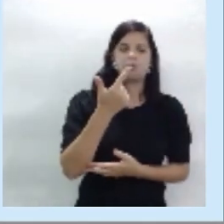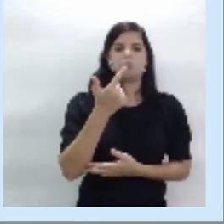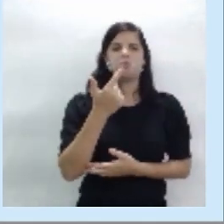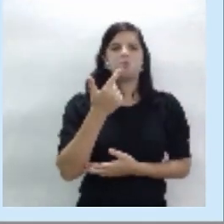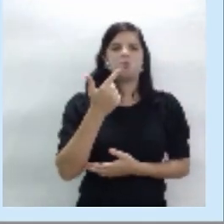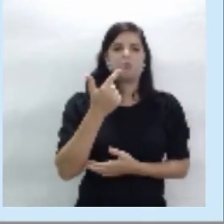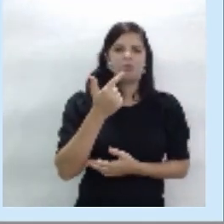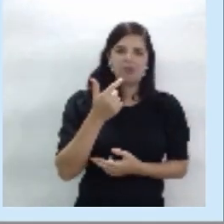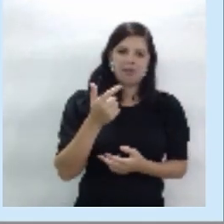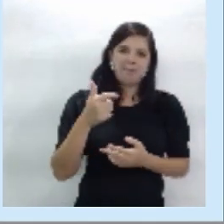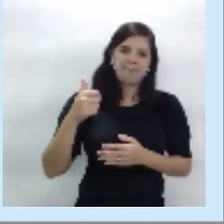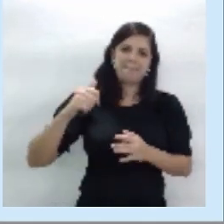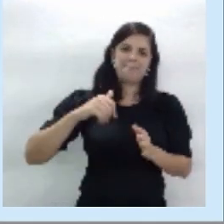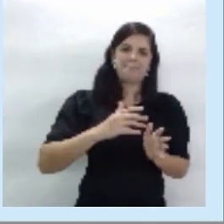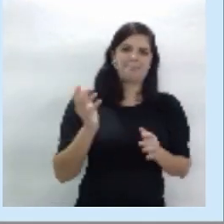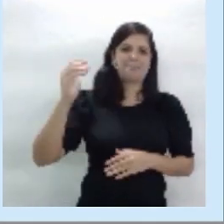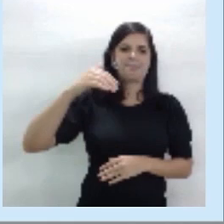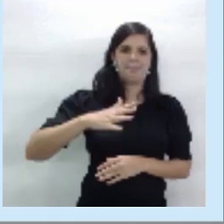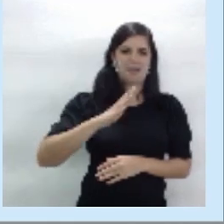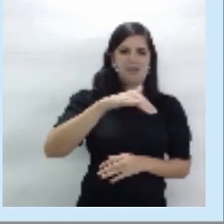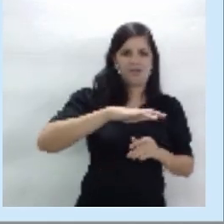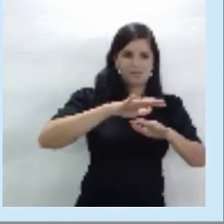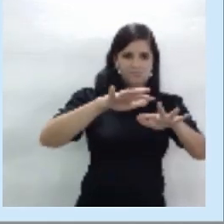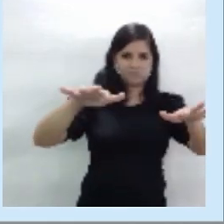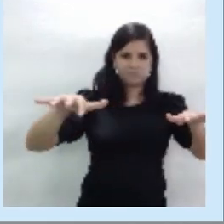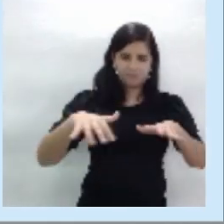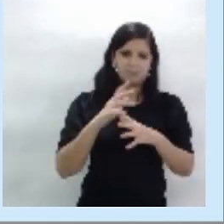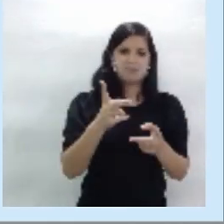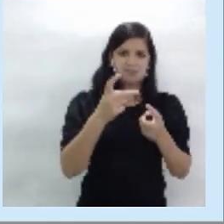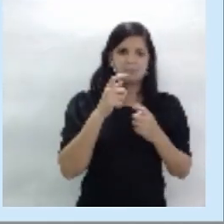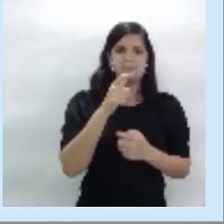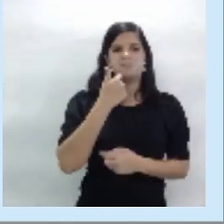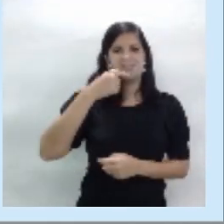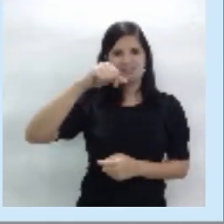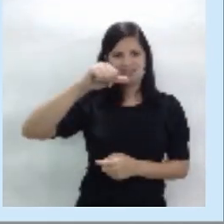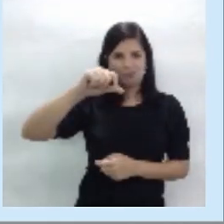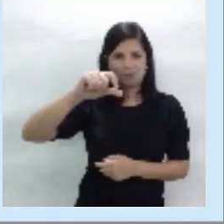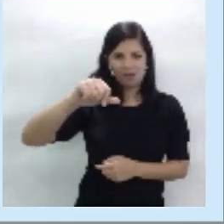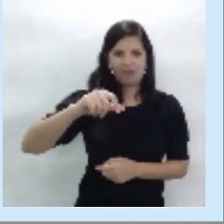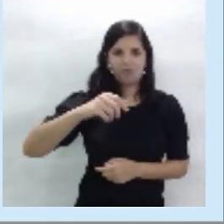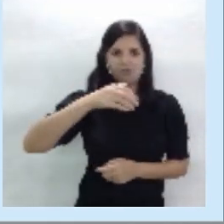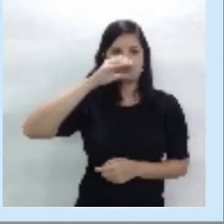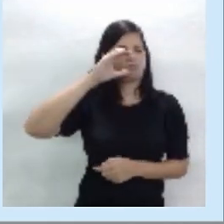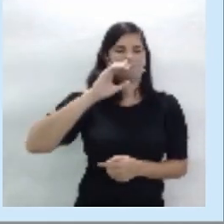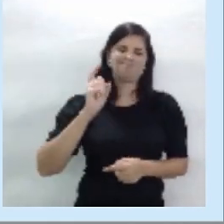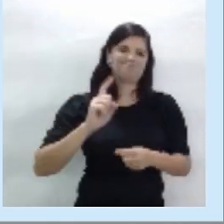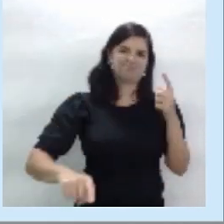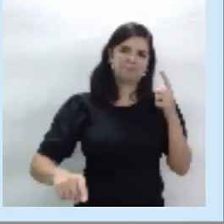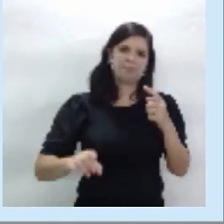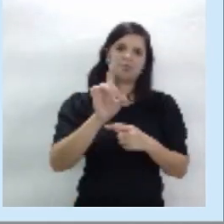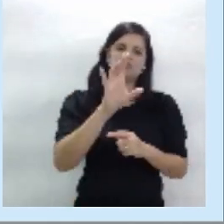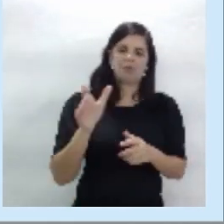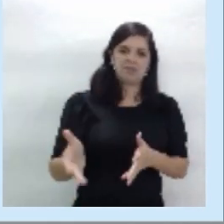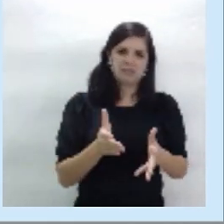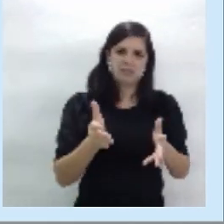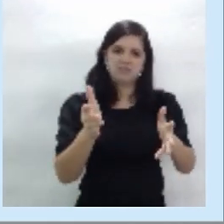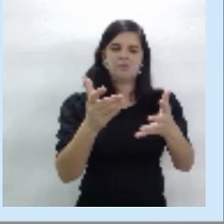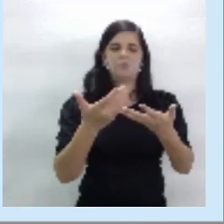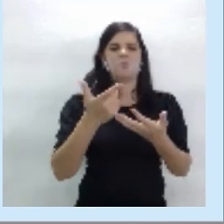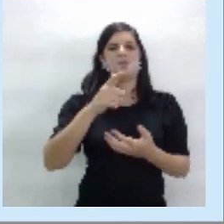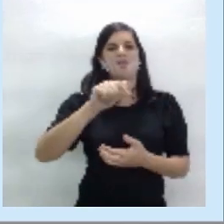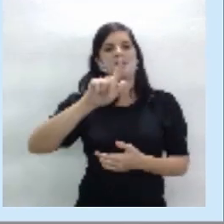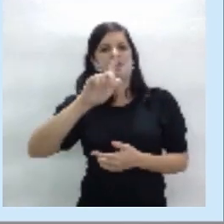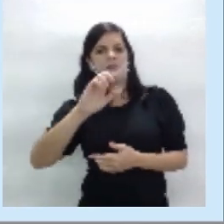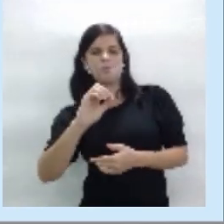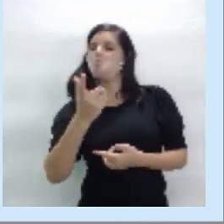nós vemos no mar, tá? Não é uma água própria, a gente consegue utilizar aí, né, de alguns rios, lagos, até a própria água da chuva